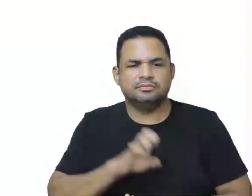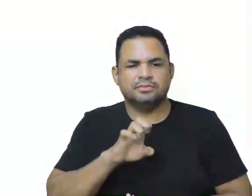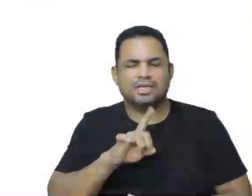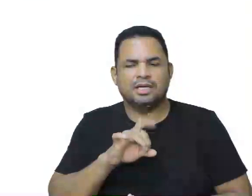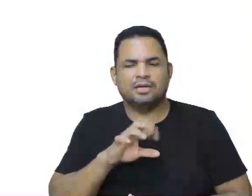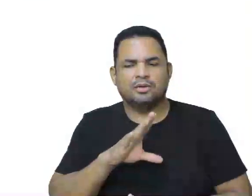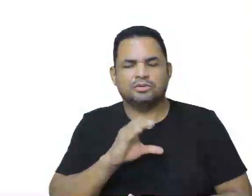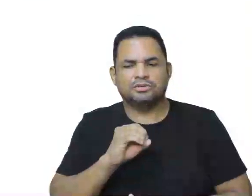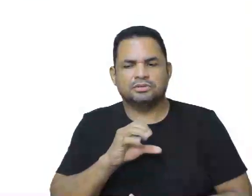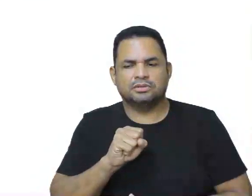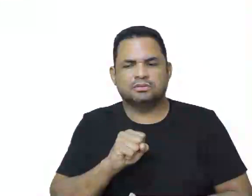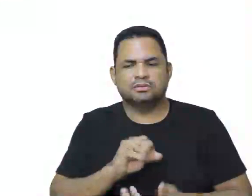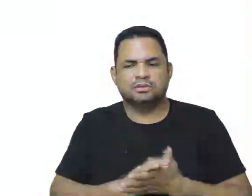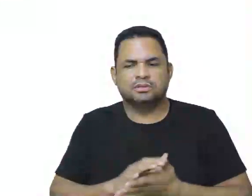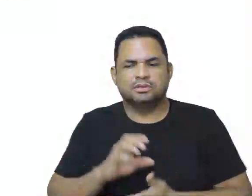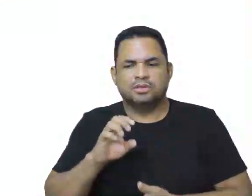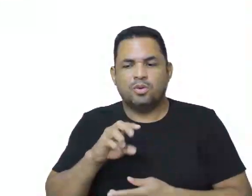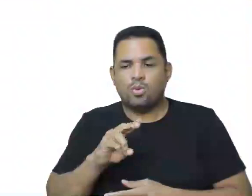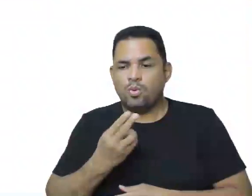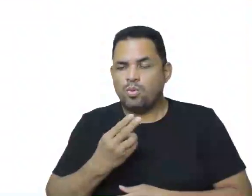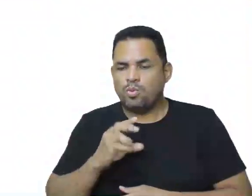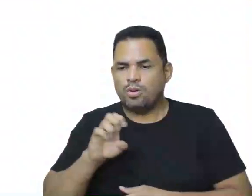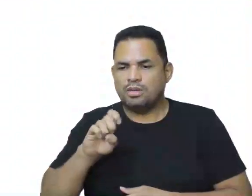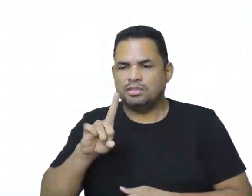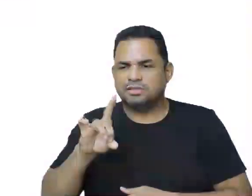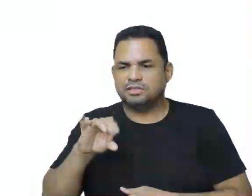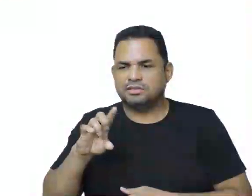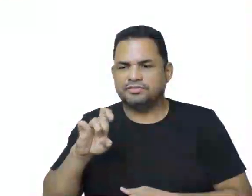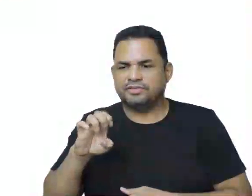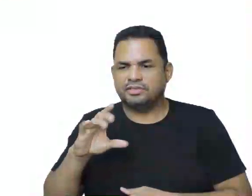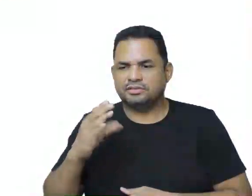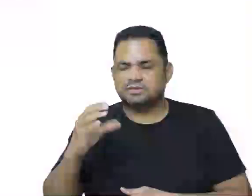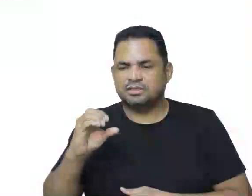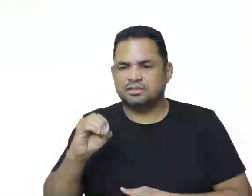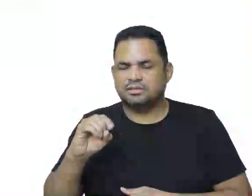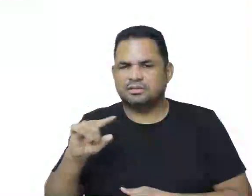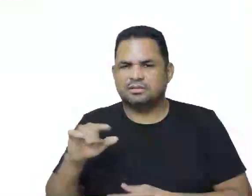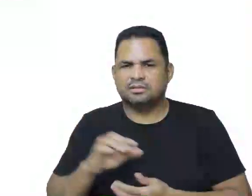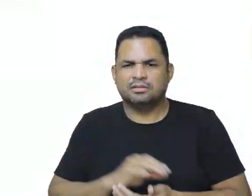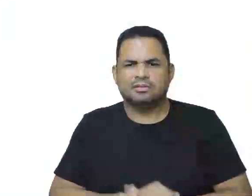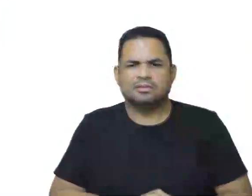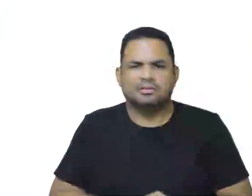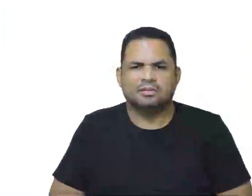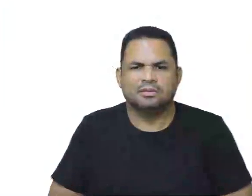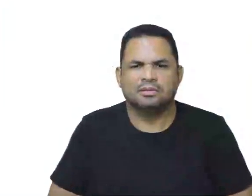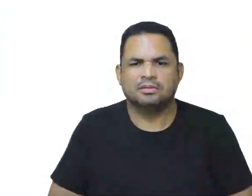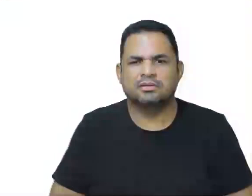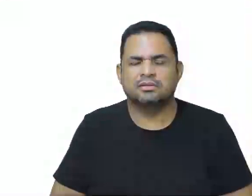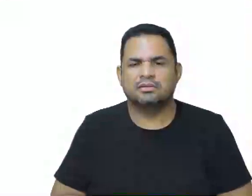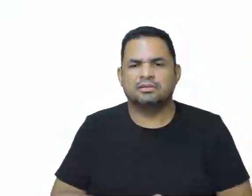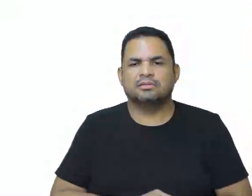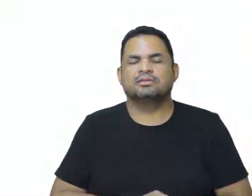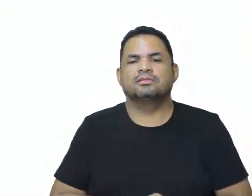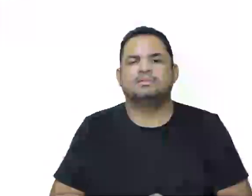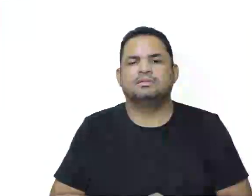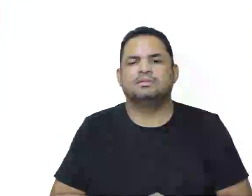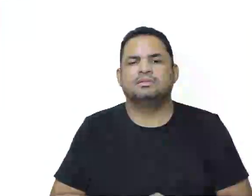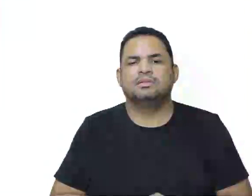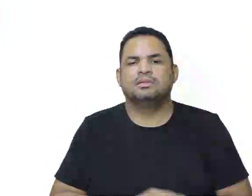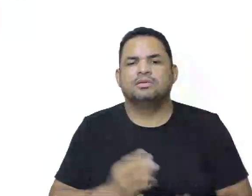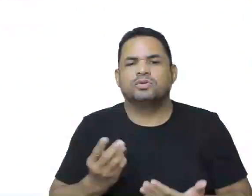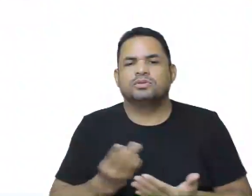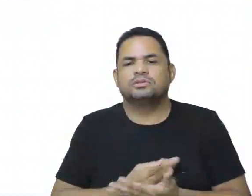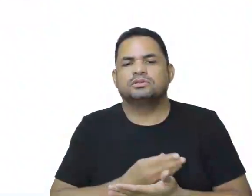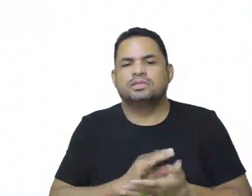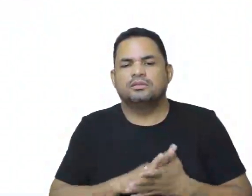a desertificação? Então, olha só, a arenização acontece geralmente nessas áreas mais úmidas,